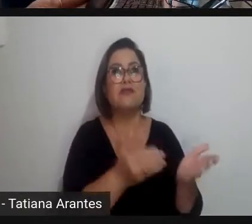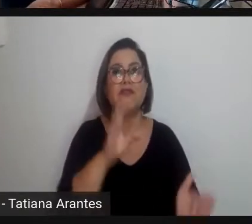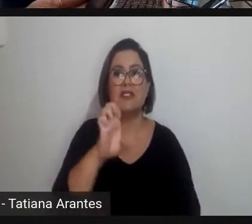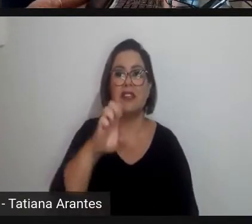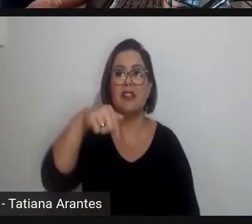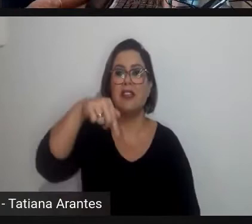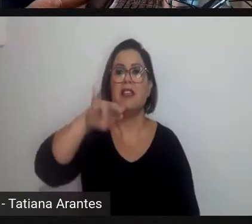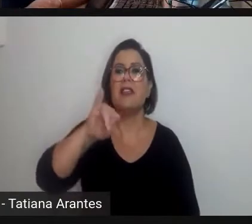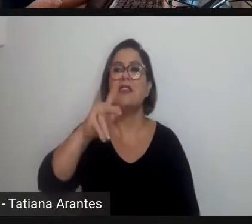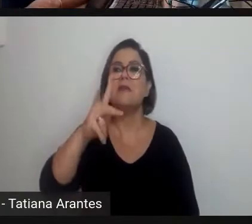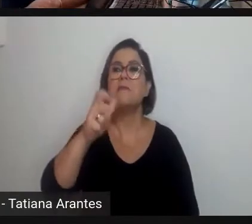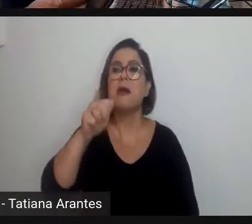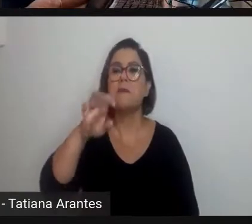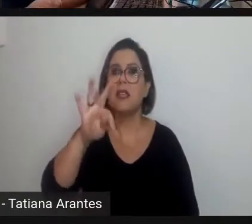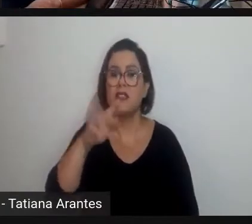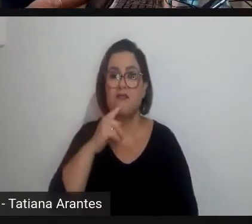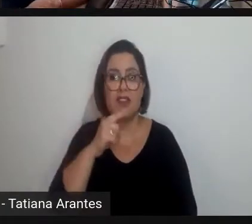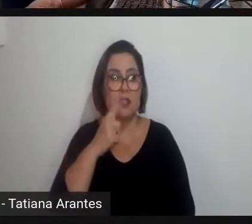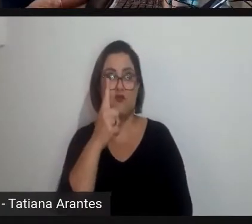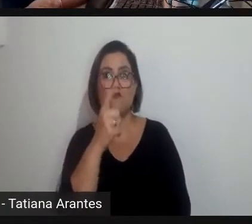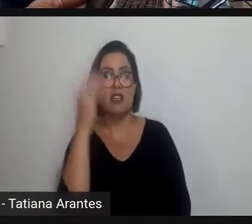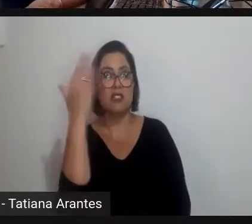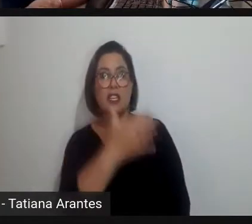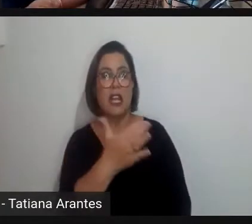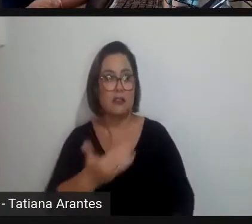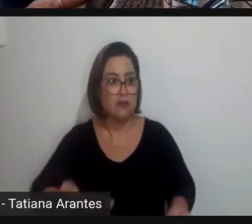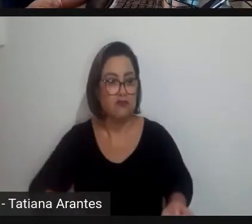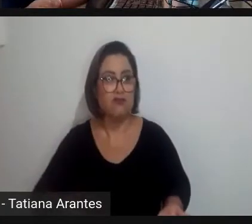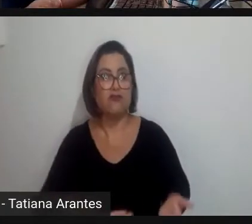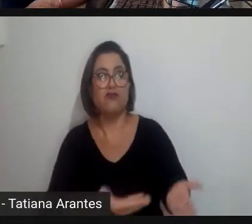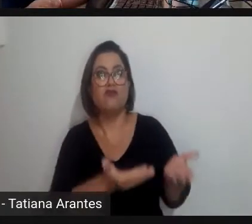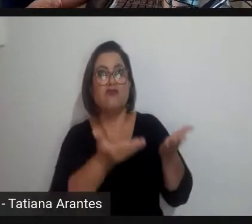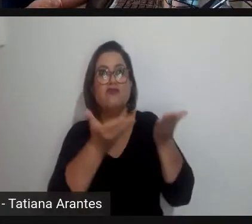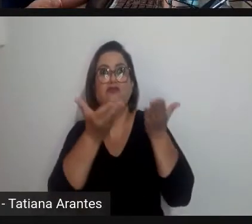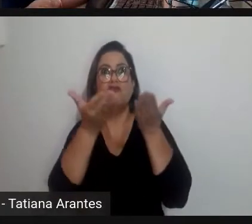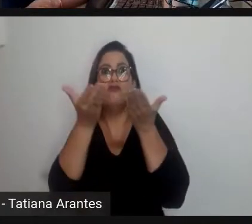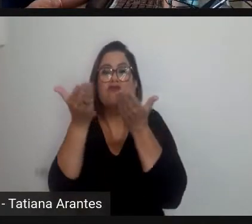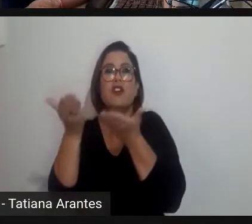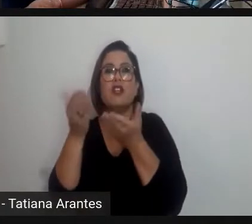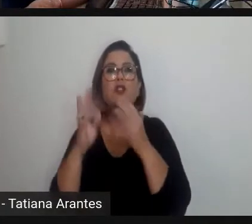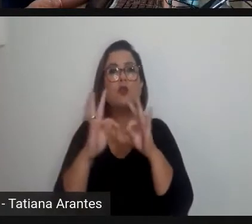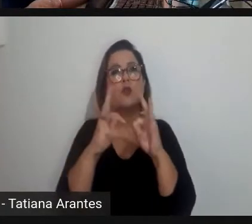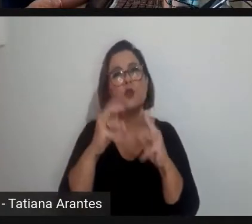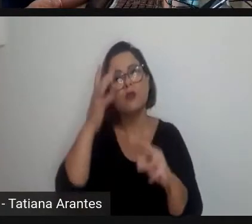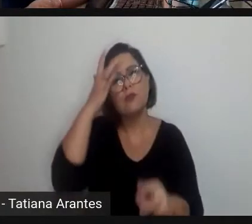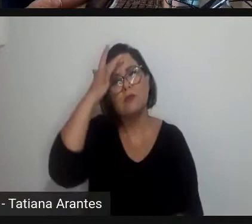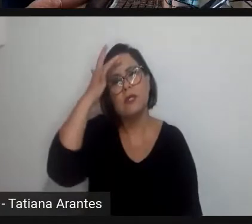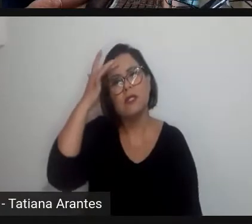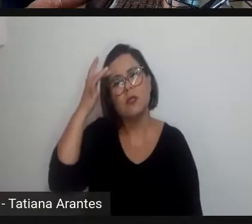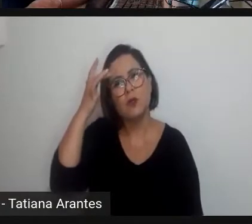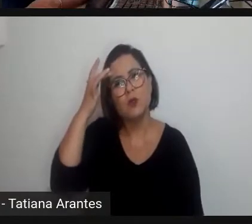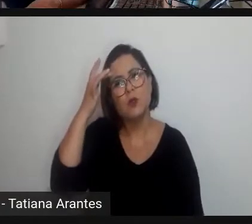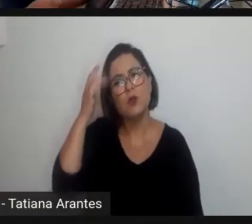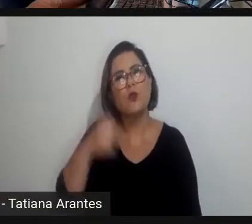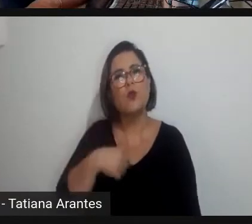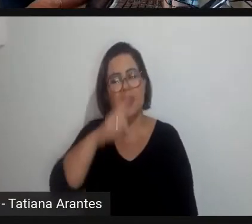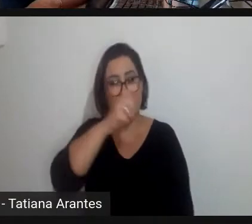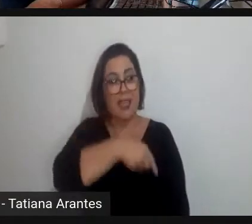só? Vai haver pausas, certo? Todas as pessoas, algum deles vai ser o gestor que